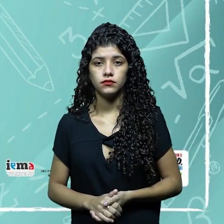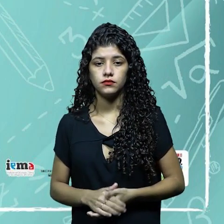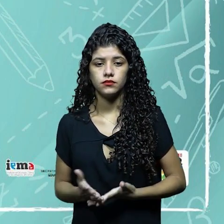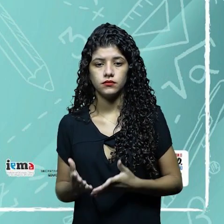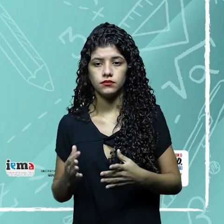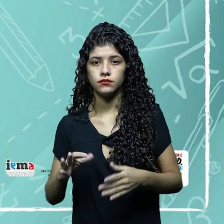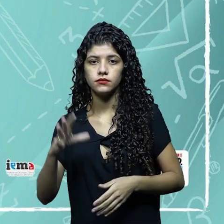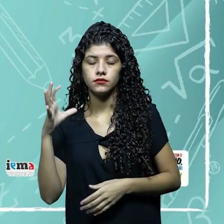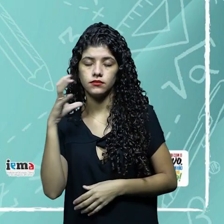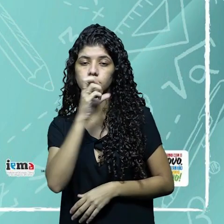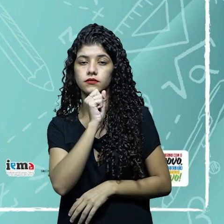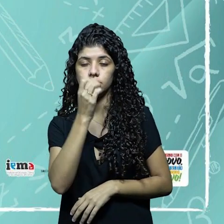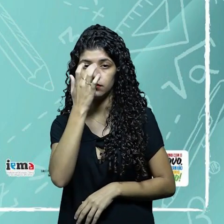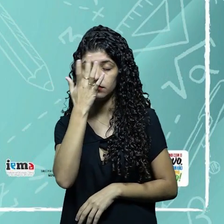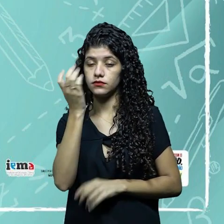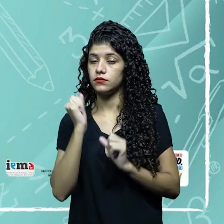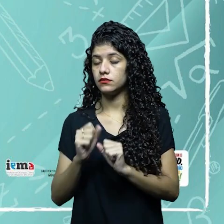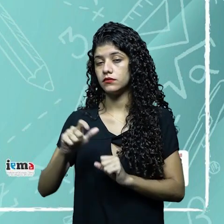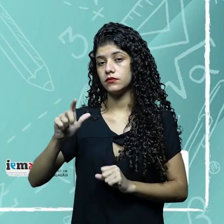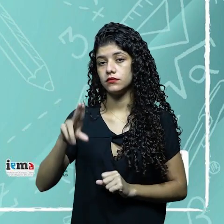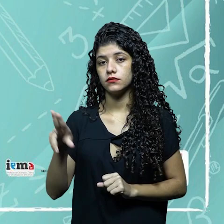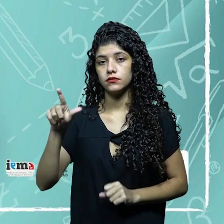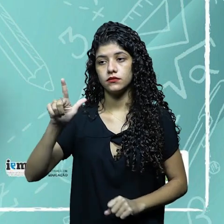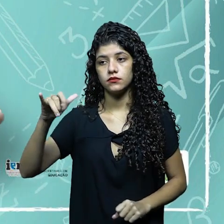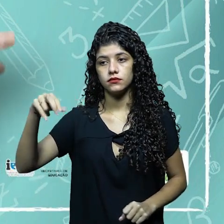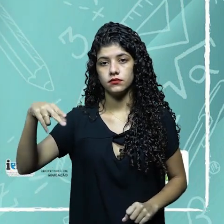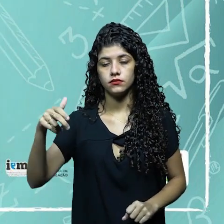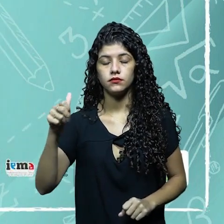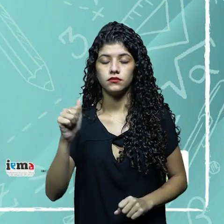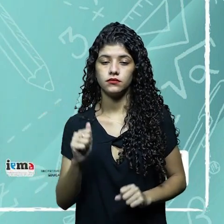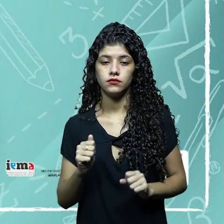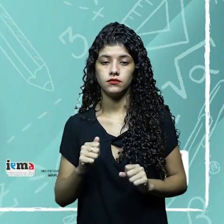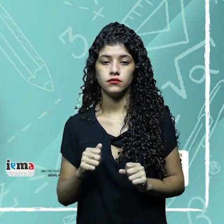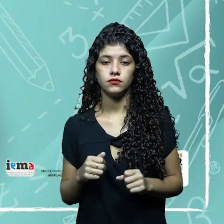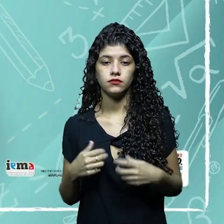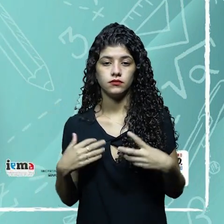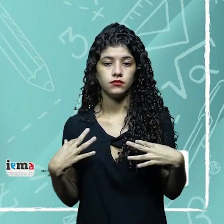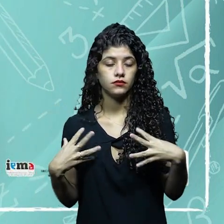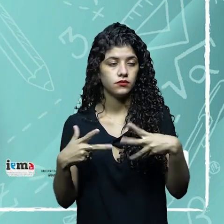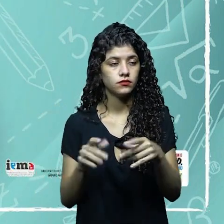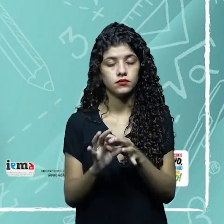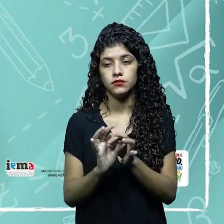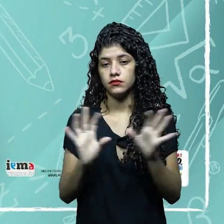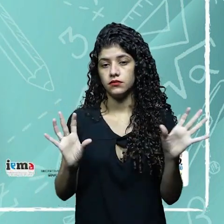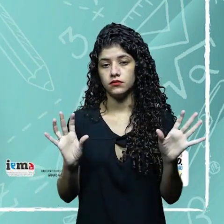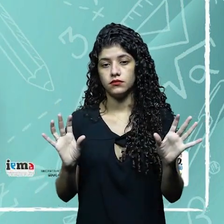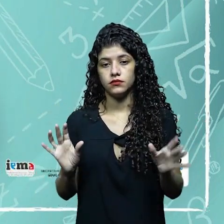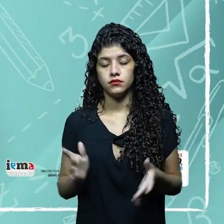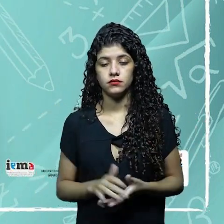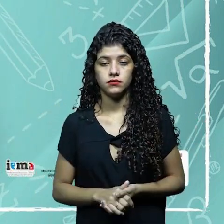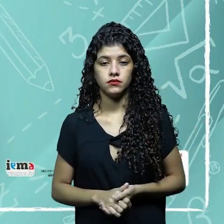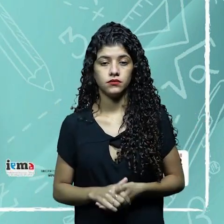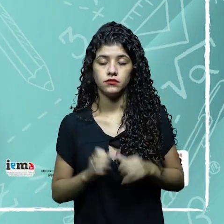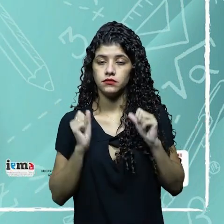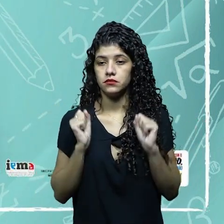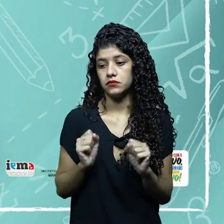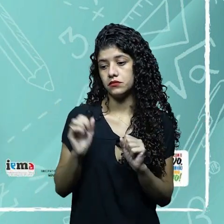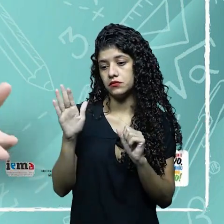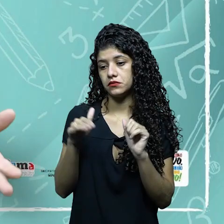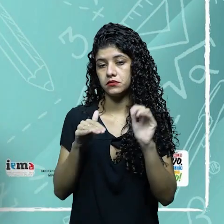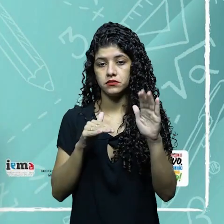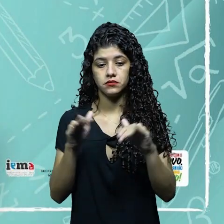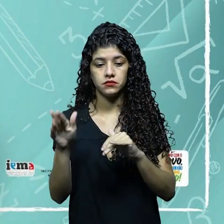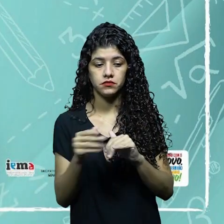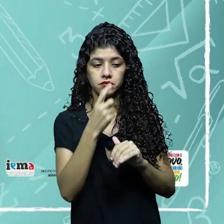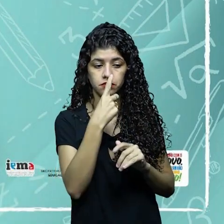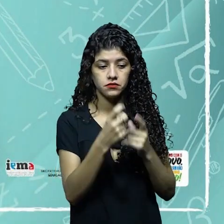de forma mais prática, eu posso usar o linha mesmo. Eu faço ela, porque todas as linhas vão ficar independentes. Se eu quiser tirar uma, tirar outra, eu